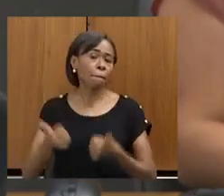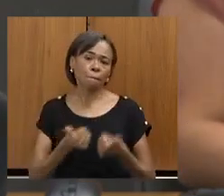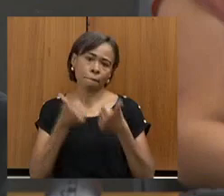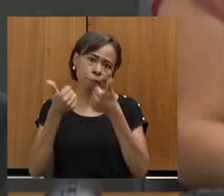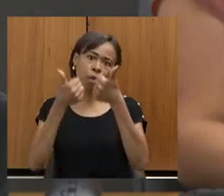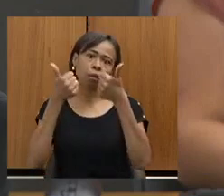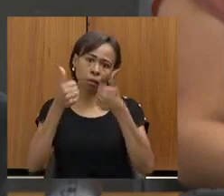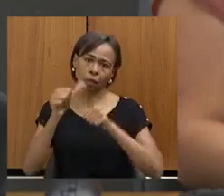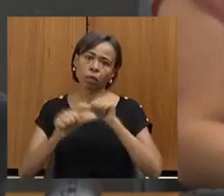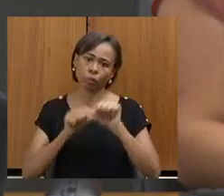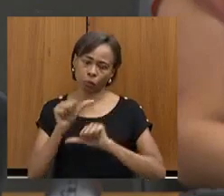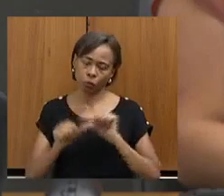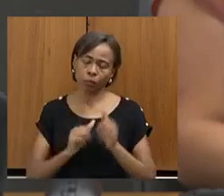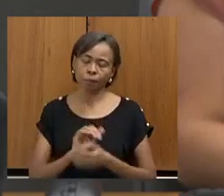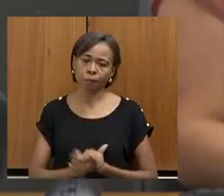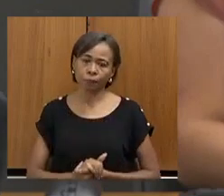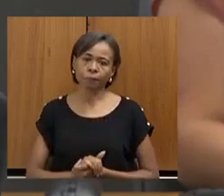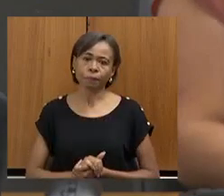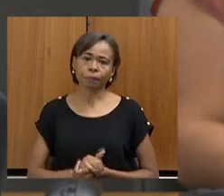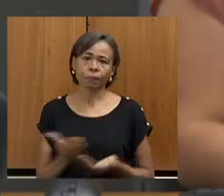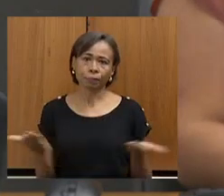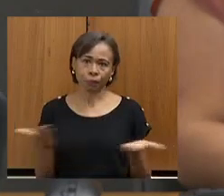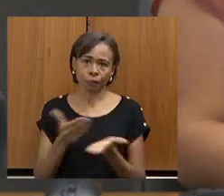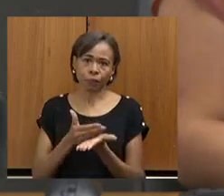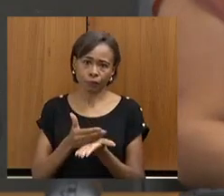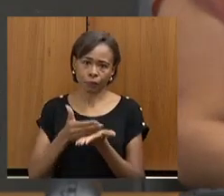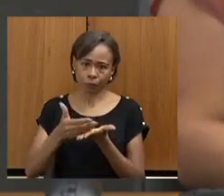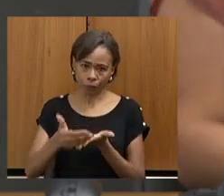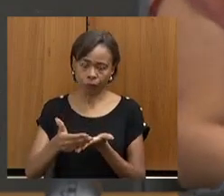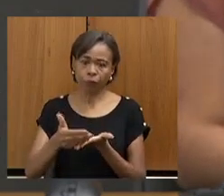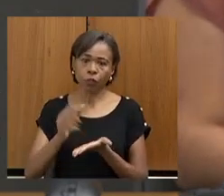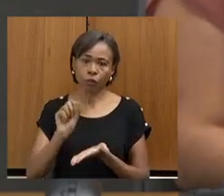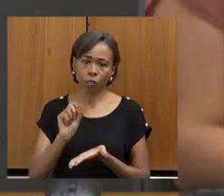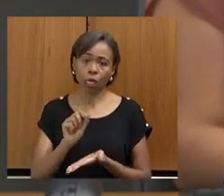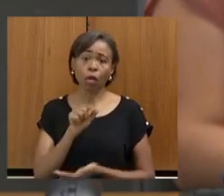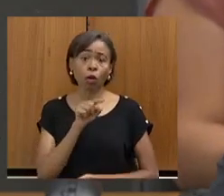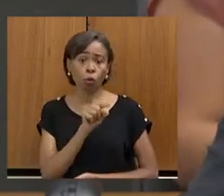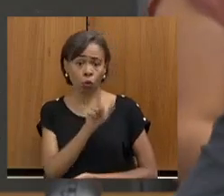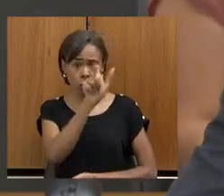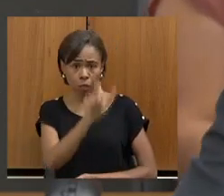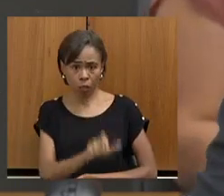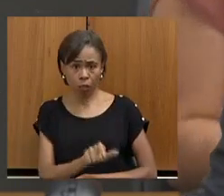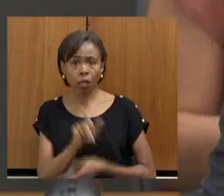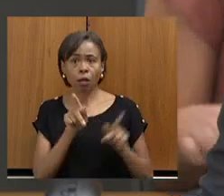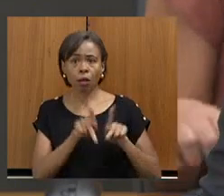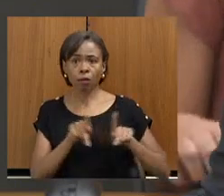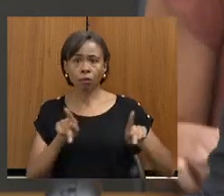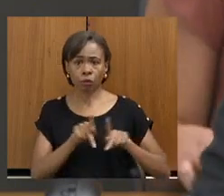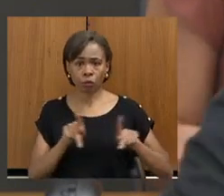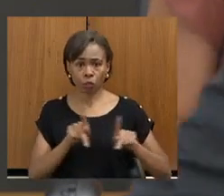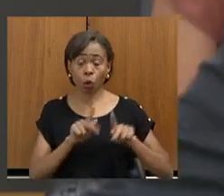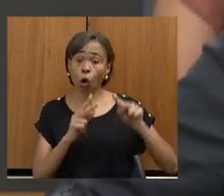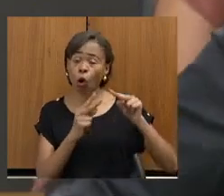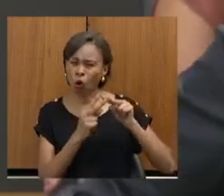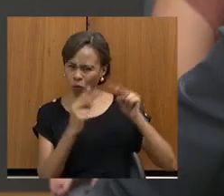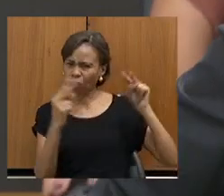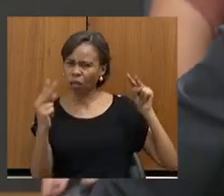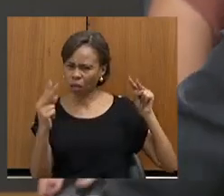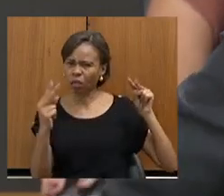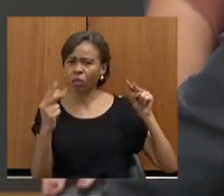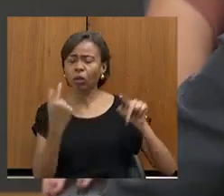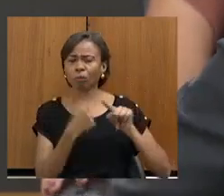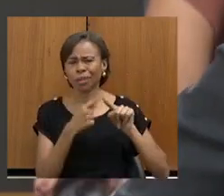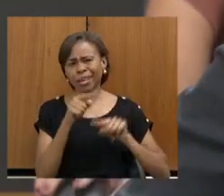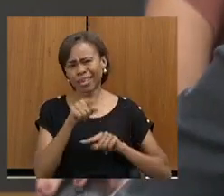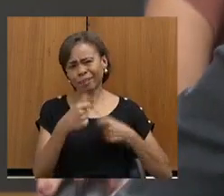sentido já citado. Então, eu vou começar aqui com a nossa professora, que está aqui online, porque ela vai precisar